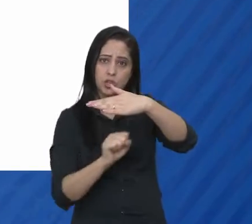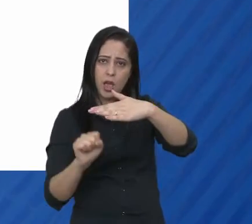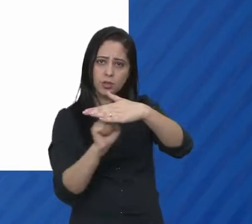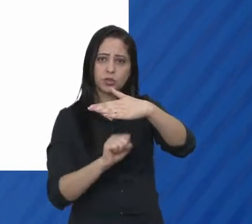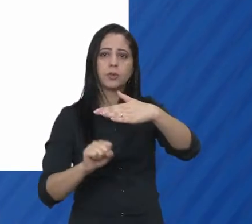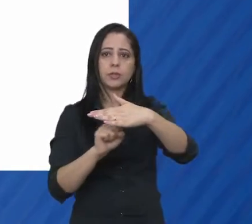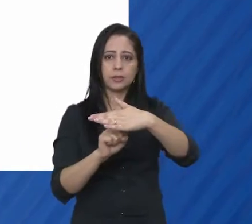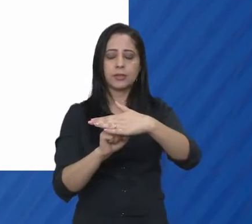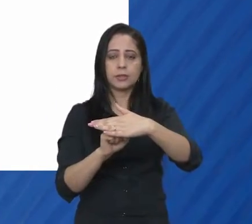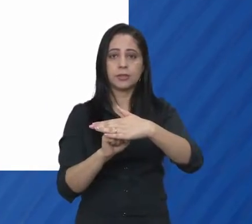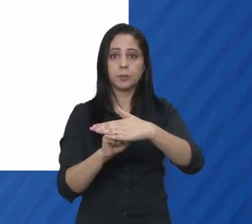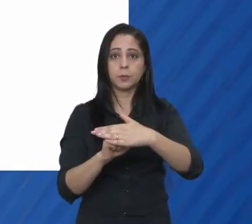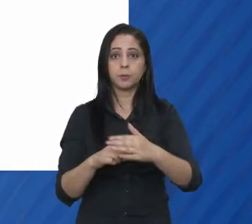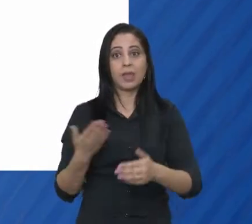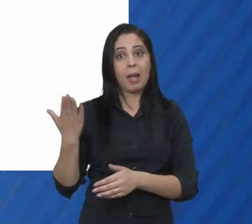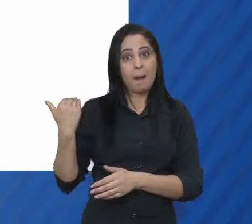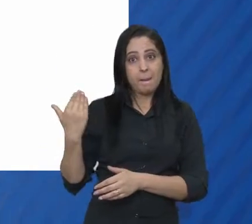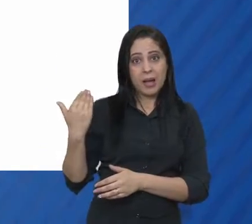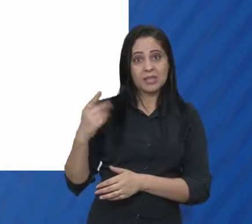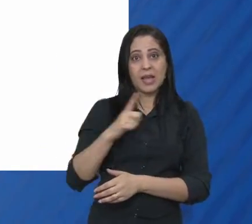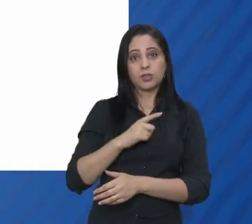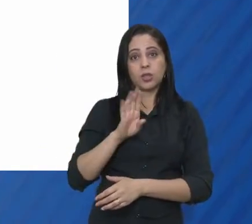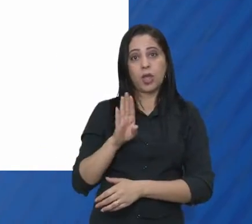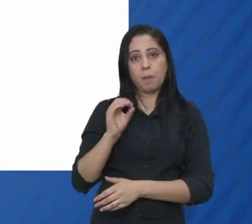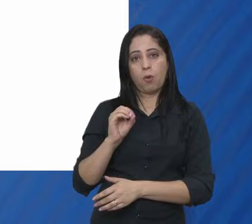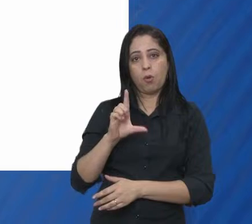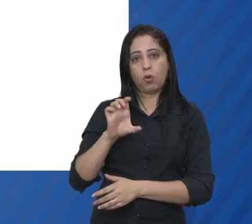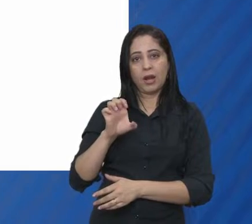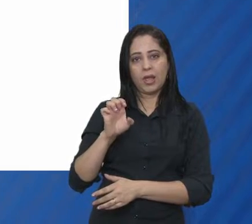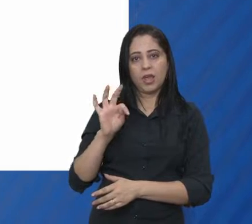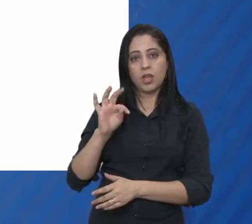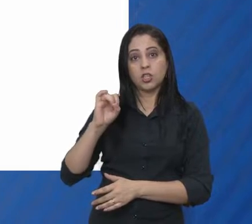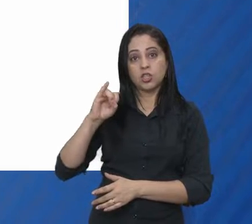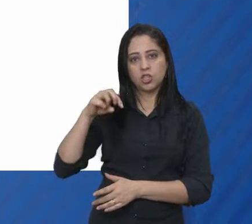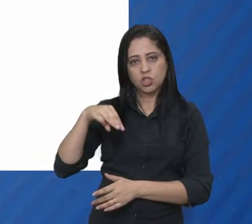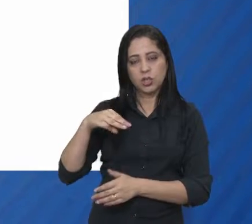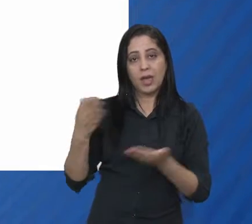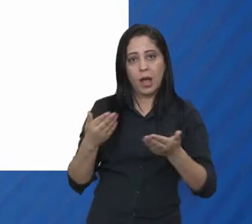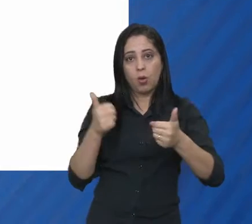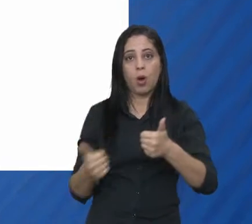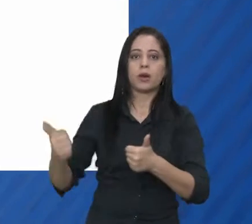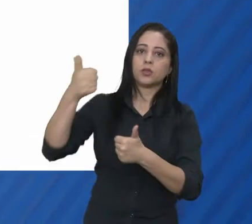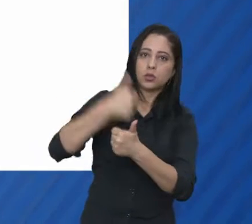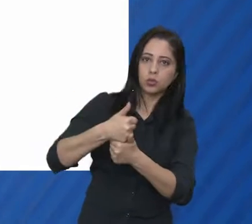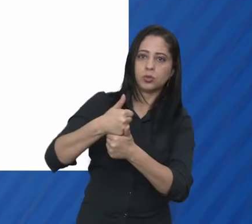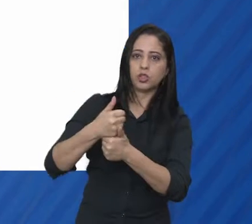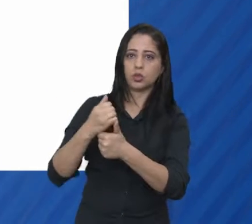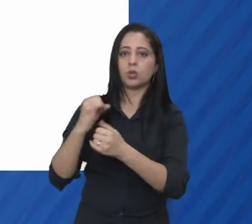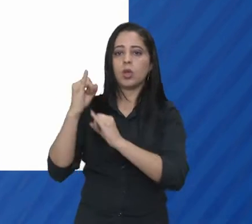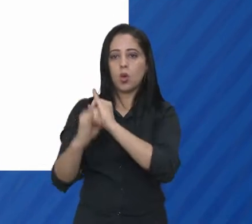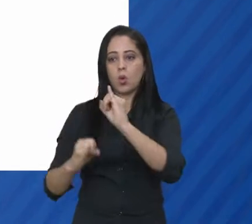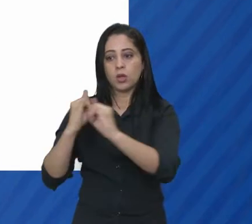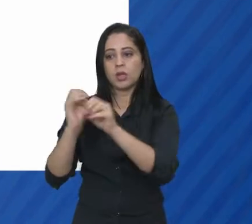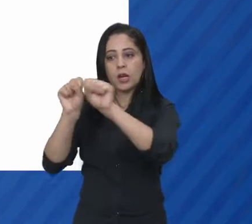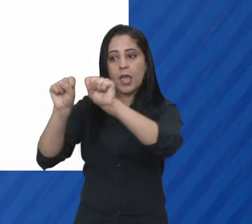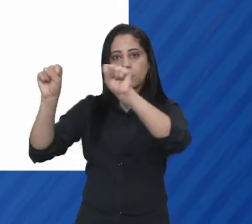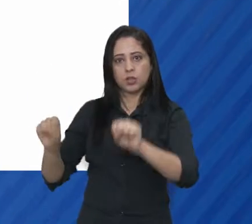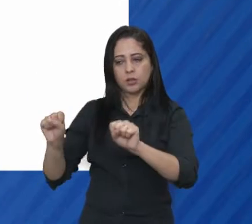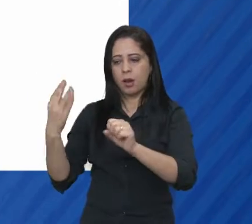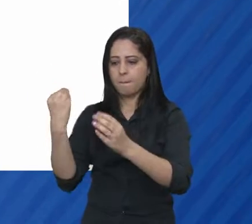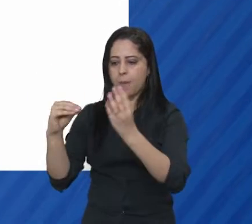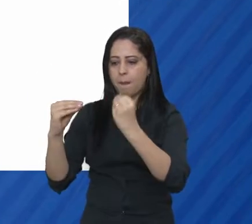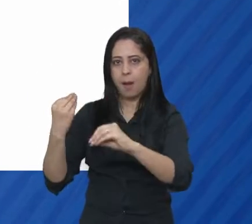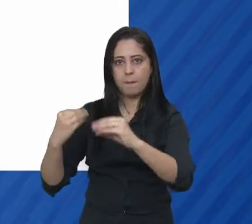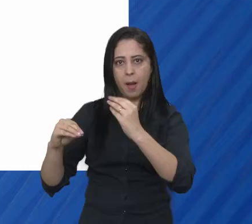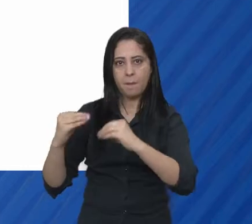fundações e autarquias. O novo instrumento vai substituir o Boletim do Município e será publicado eletronicamente